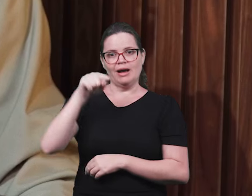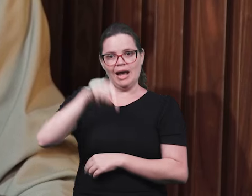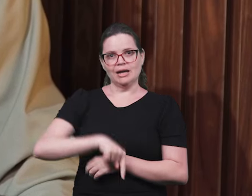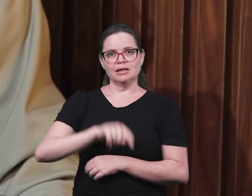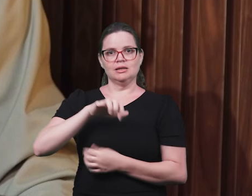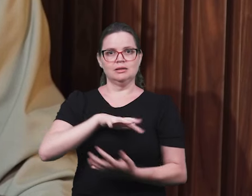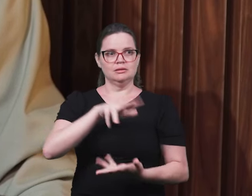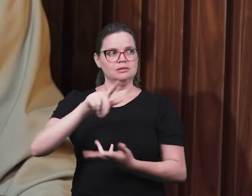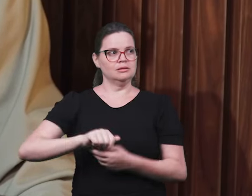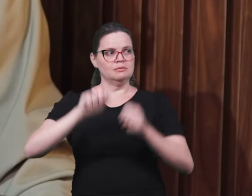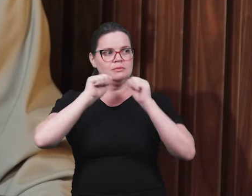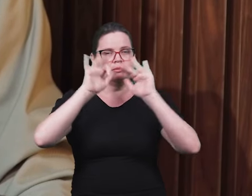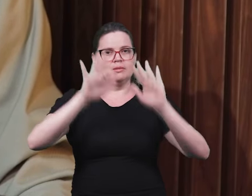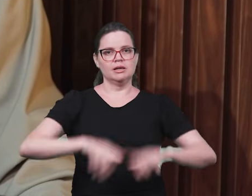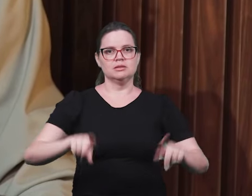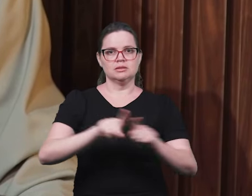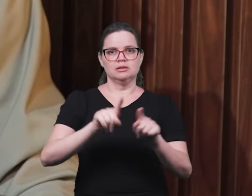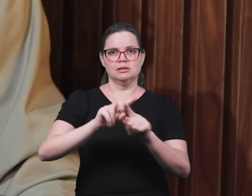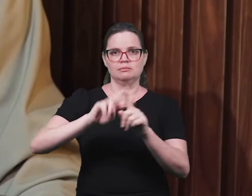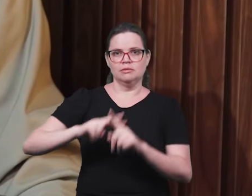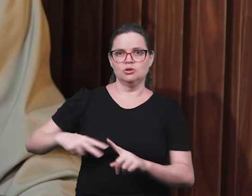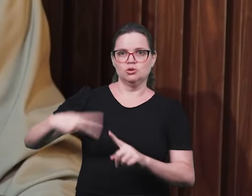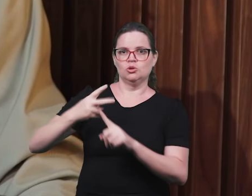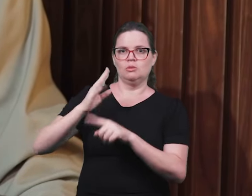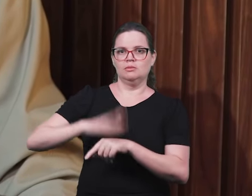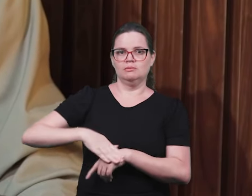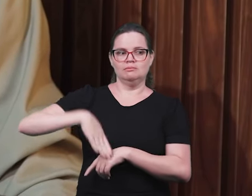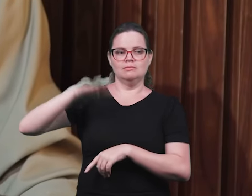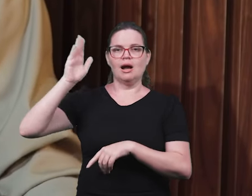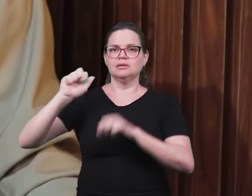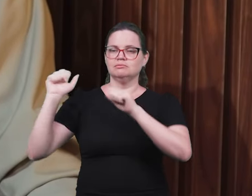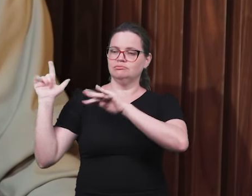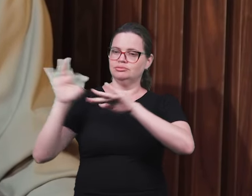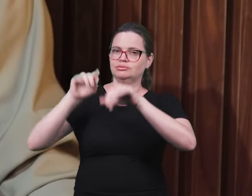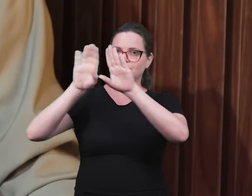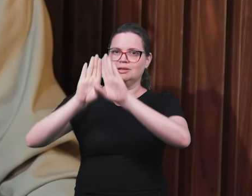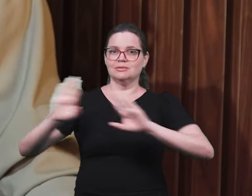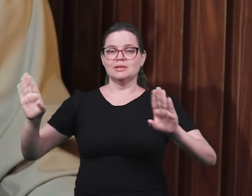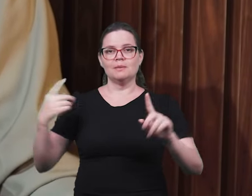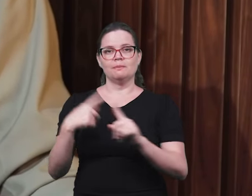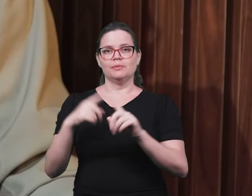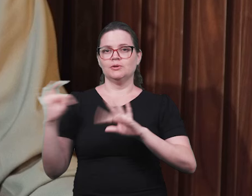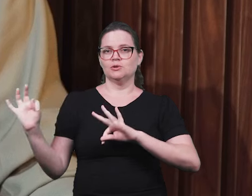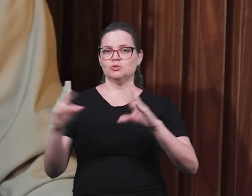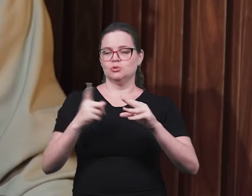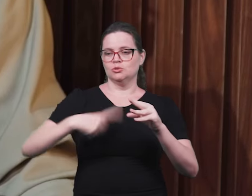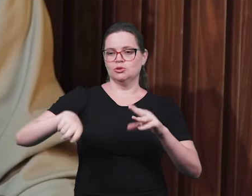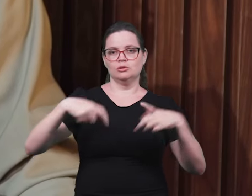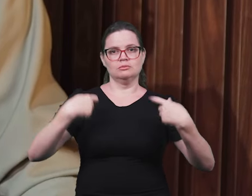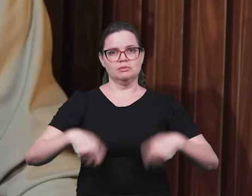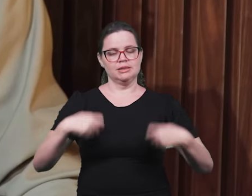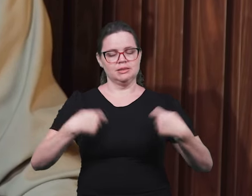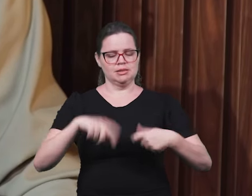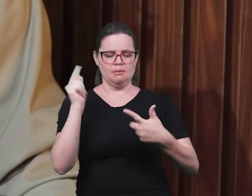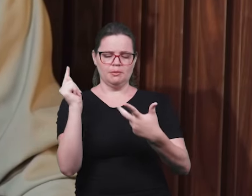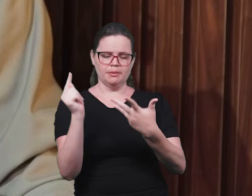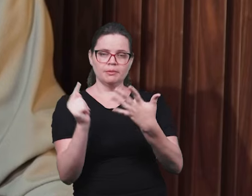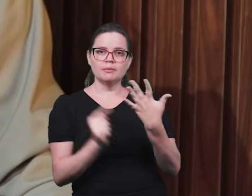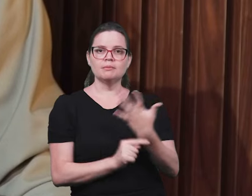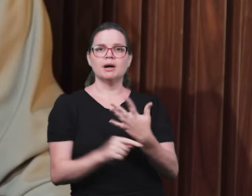tanto nessa vida, né? E herdará a vida eterna. Ou seja, é receber tudo aqui, tudo que nós precisamos, nós